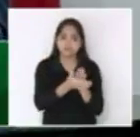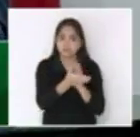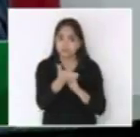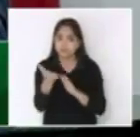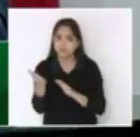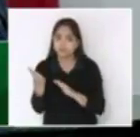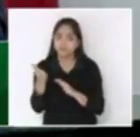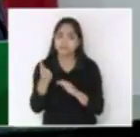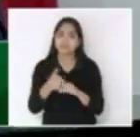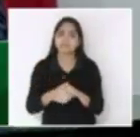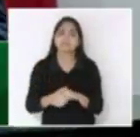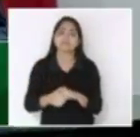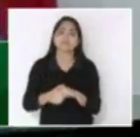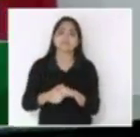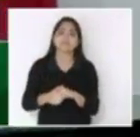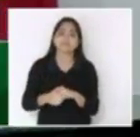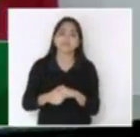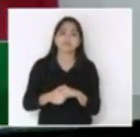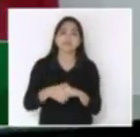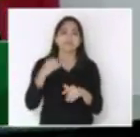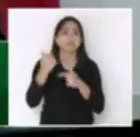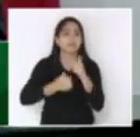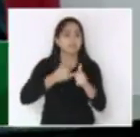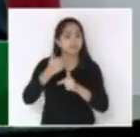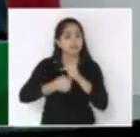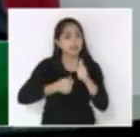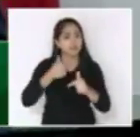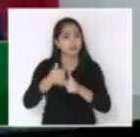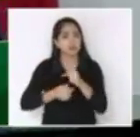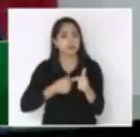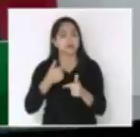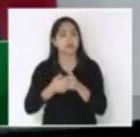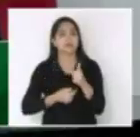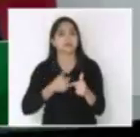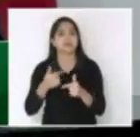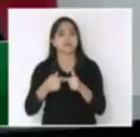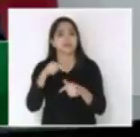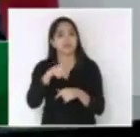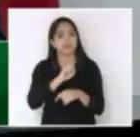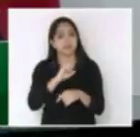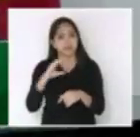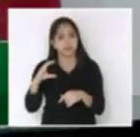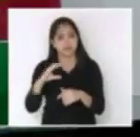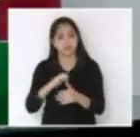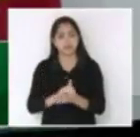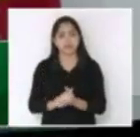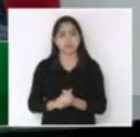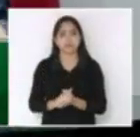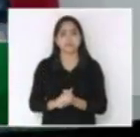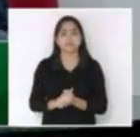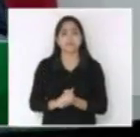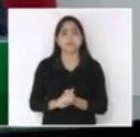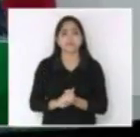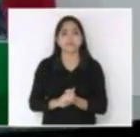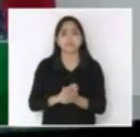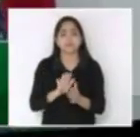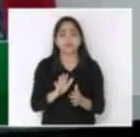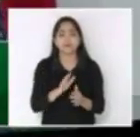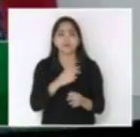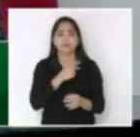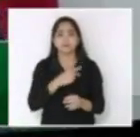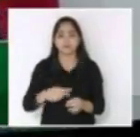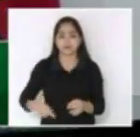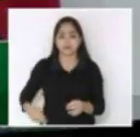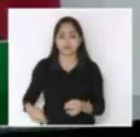né, pelo trabalho que fazem em Santa Catarina. Senhor presidente,